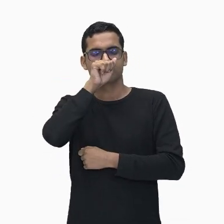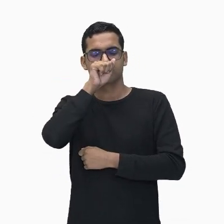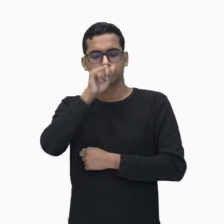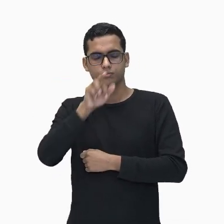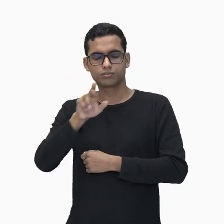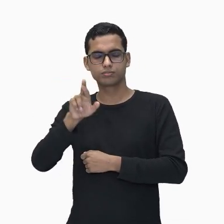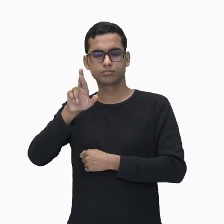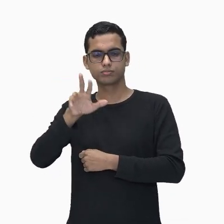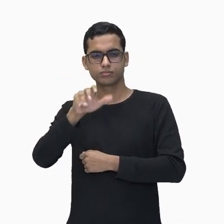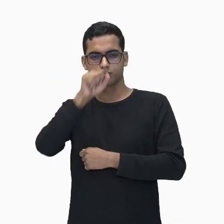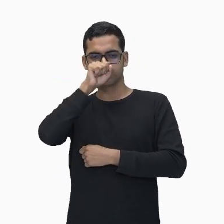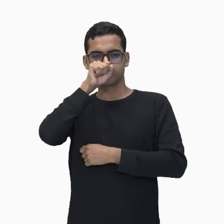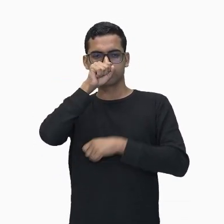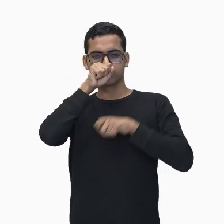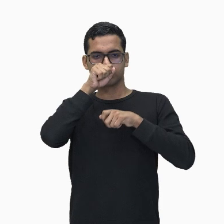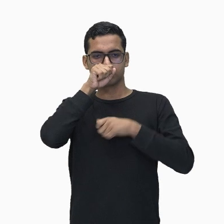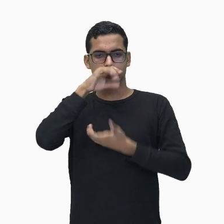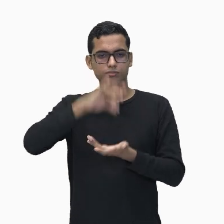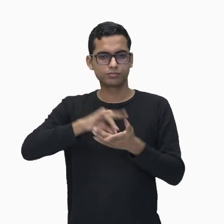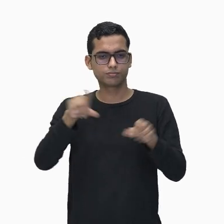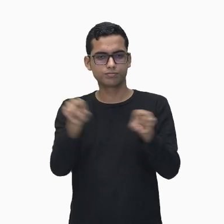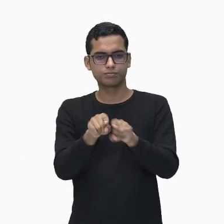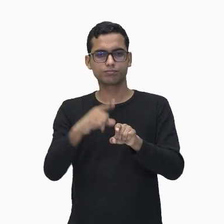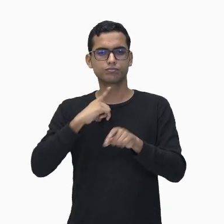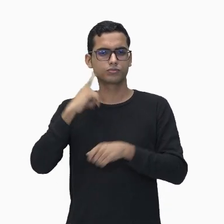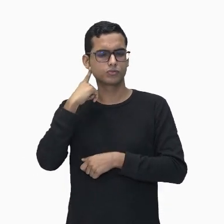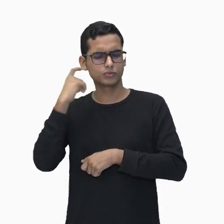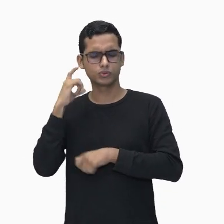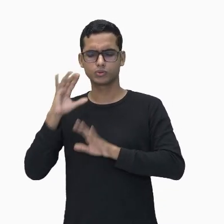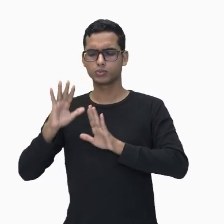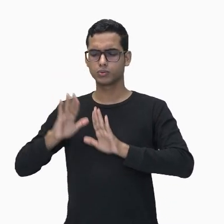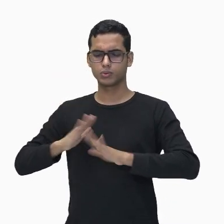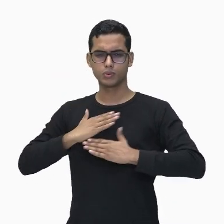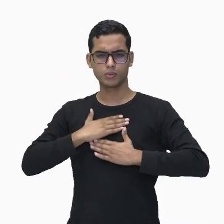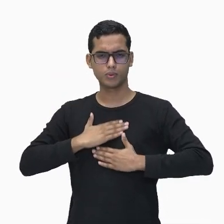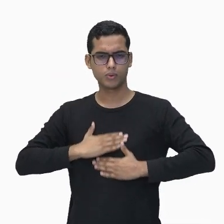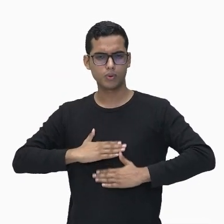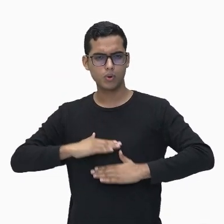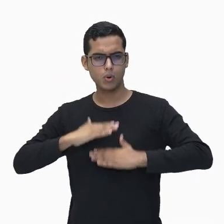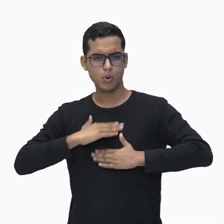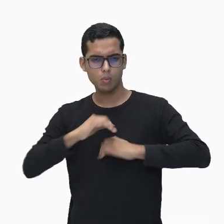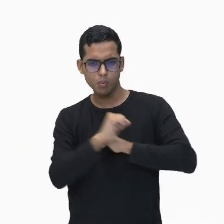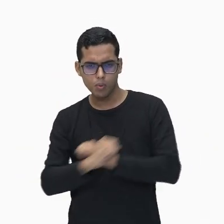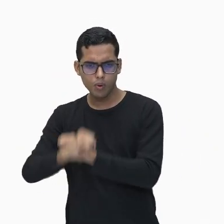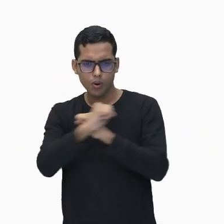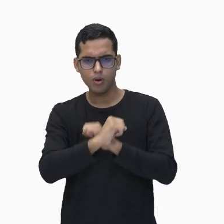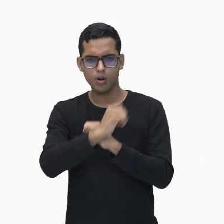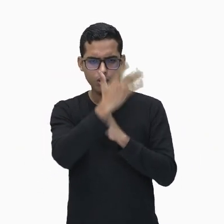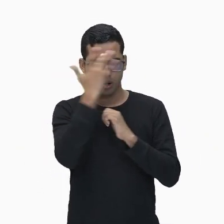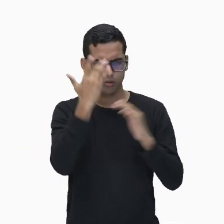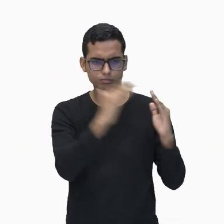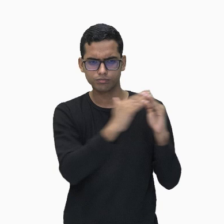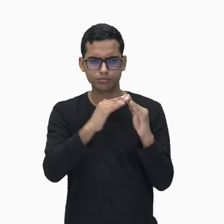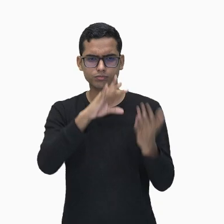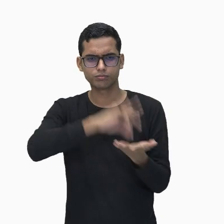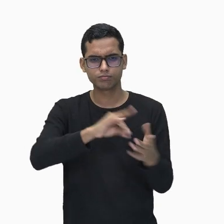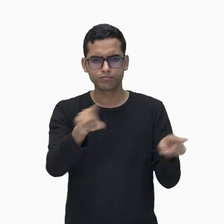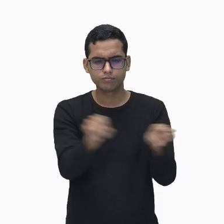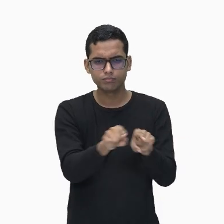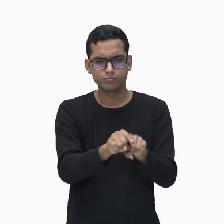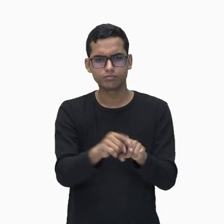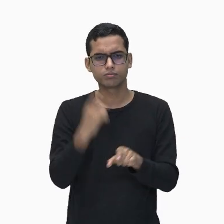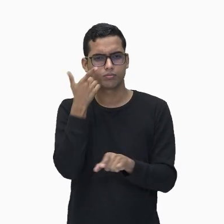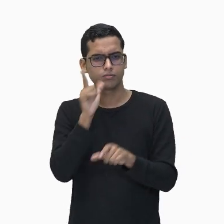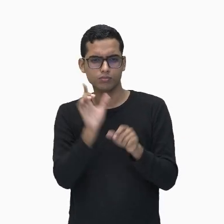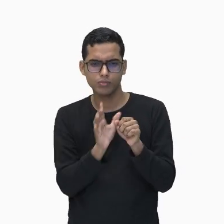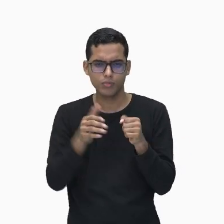da vela até ele vir. Abafa o som. Protege o som da ira dos inquilinos até ele tocar.